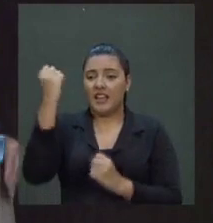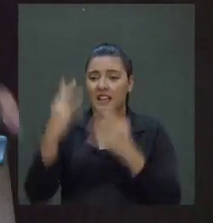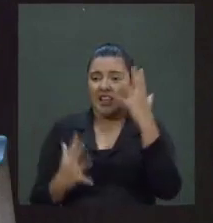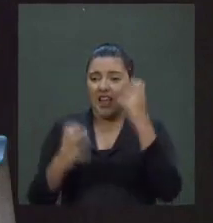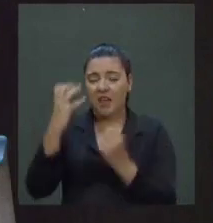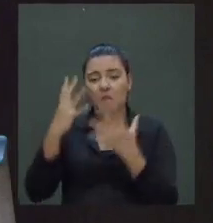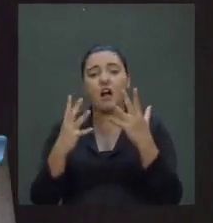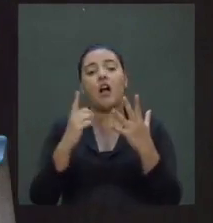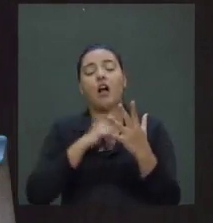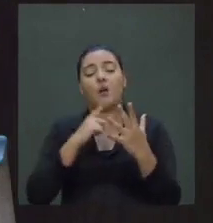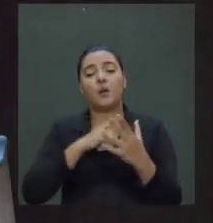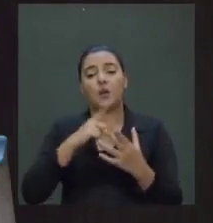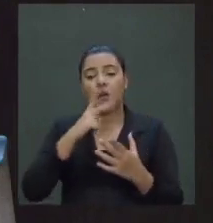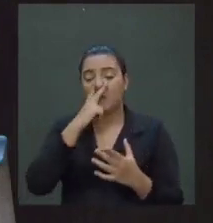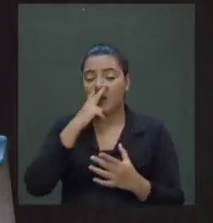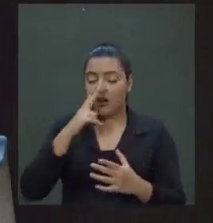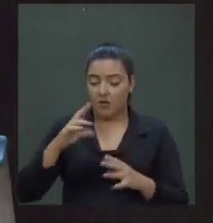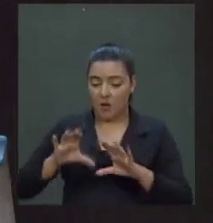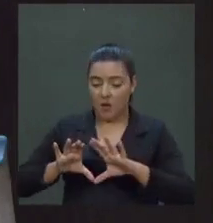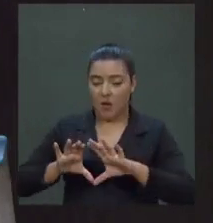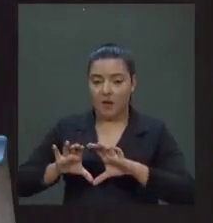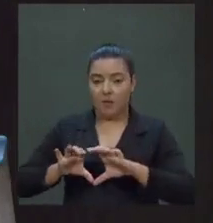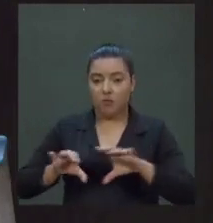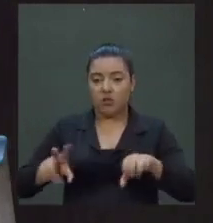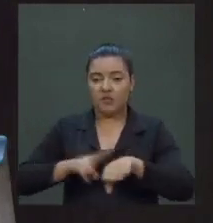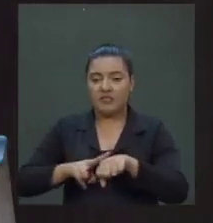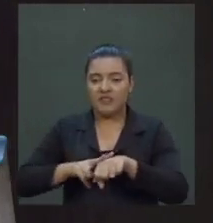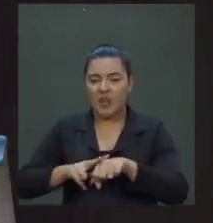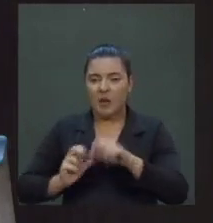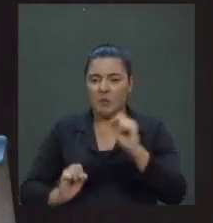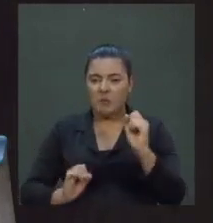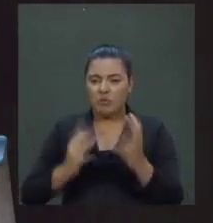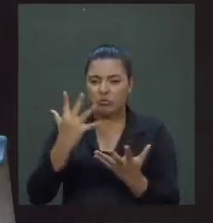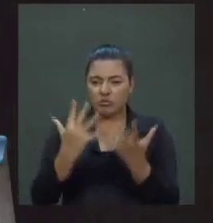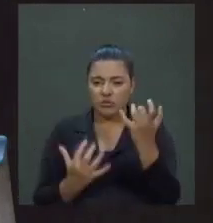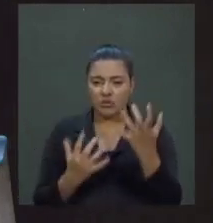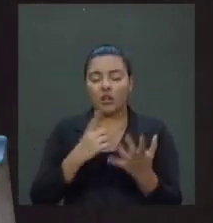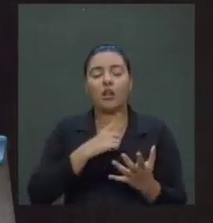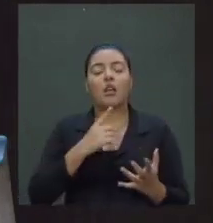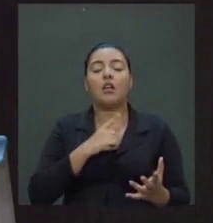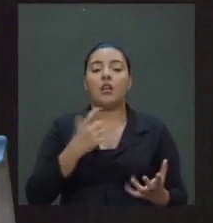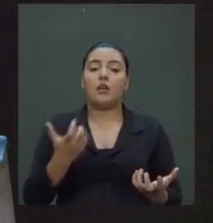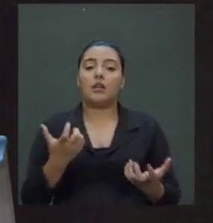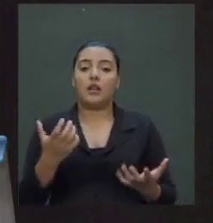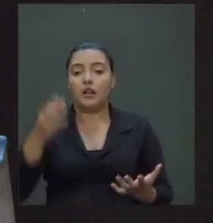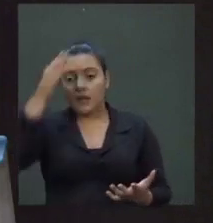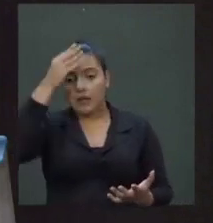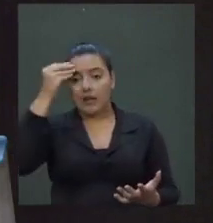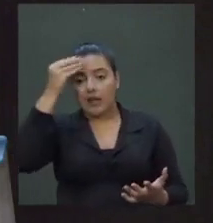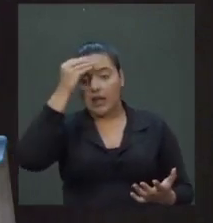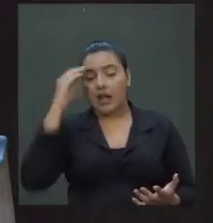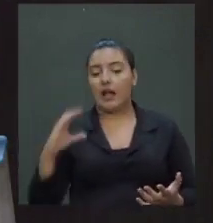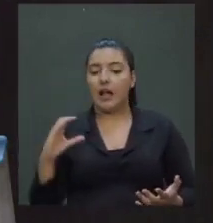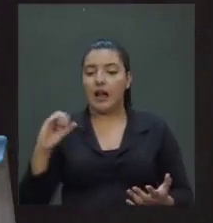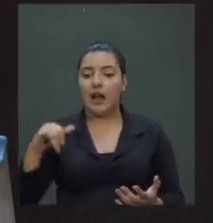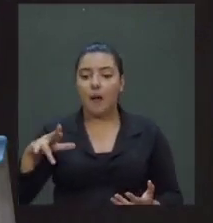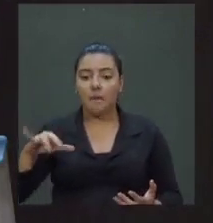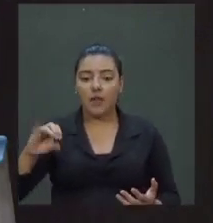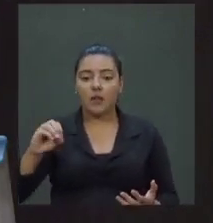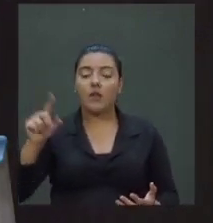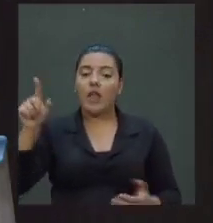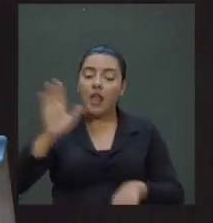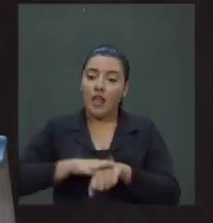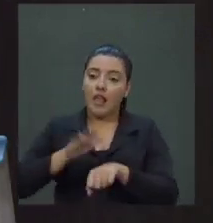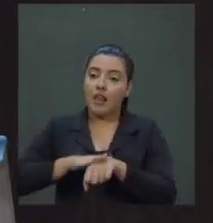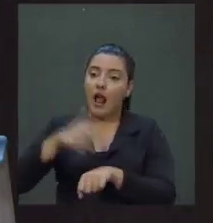combustíveis fósseis. Não há outra saída. E o que o governo Camilo Santana, e aqui eu queria nominar o governador, que é analista